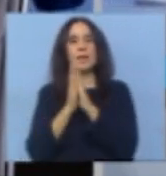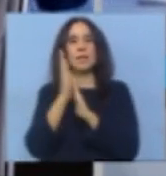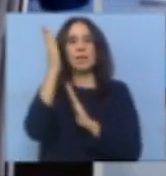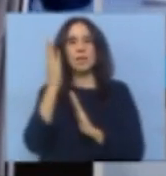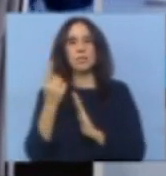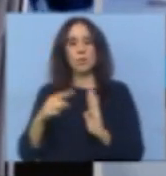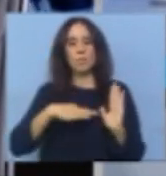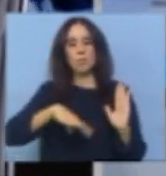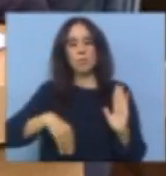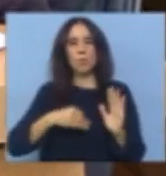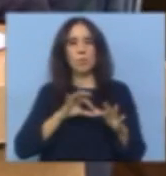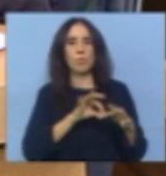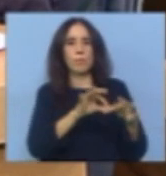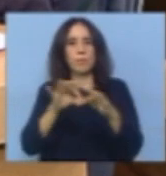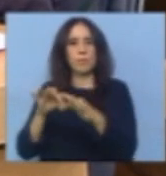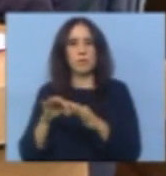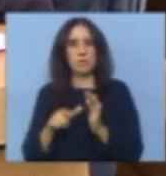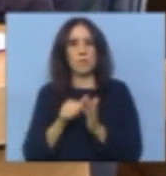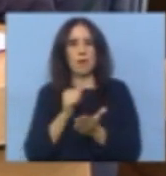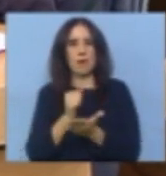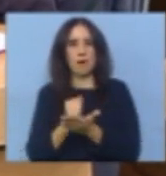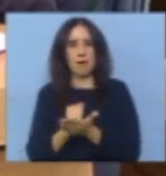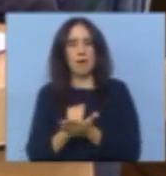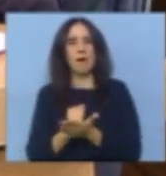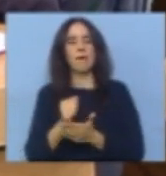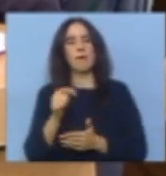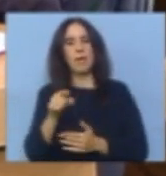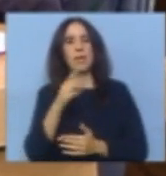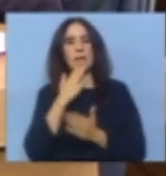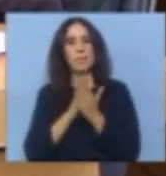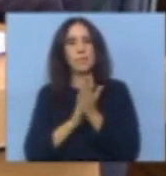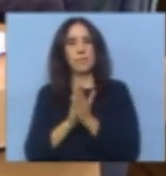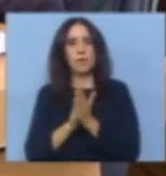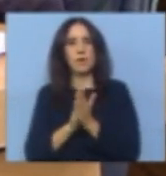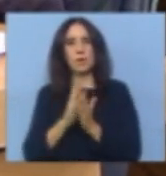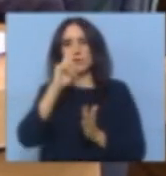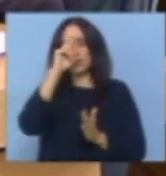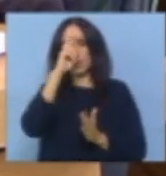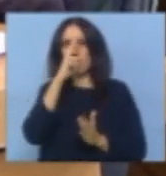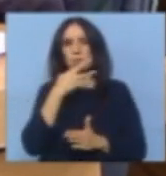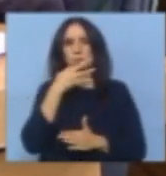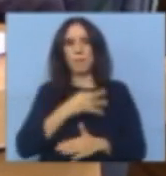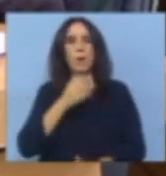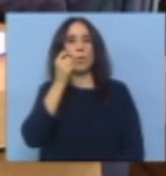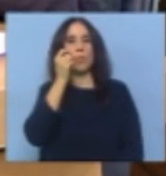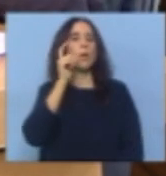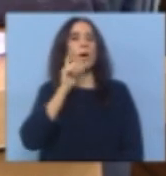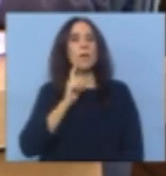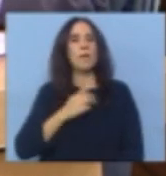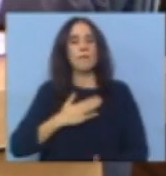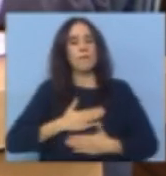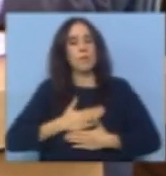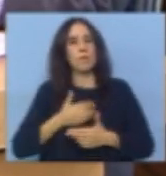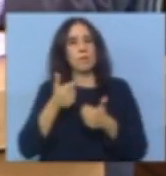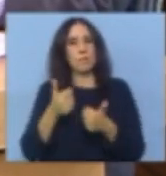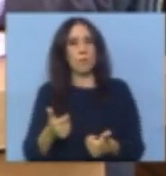de cooperação. Ela aproveita tudo aquilo que são os esforços de homens e mulheres de boa vontade